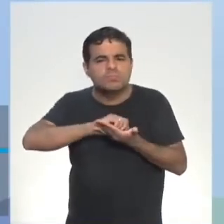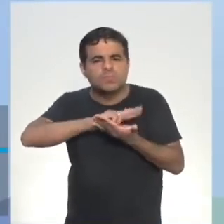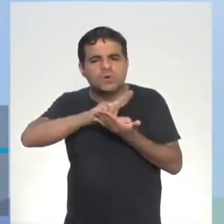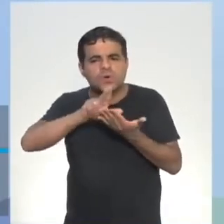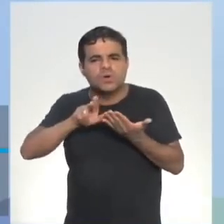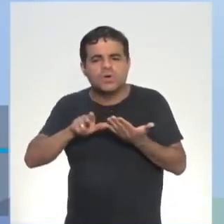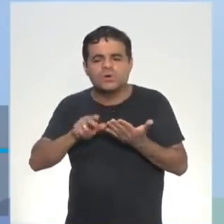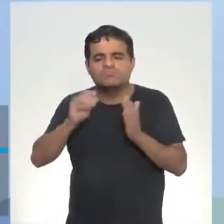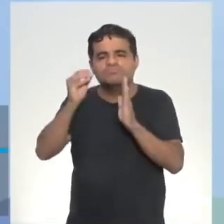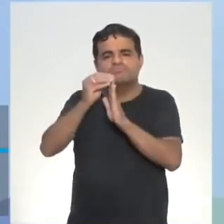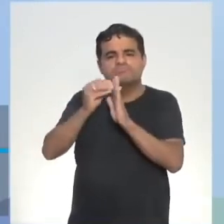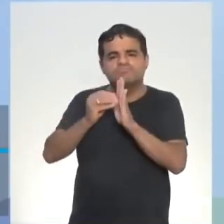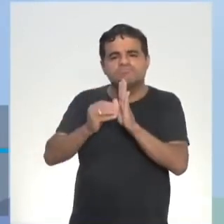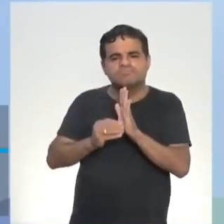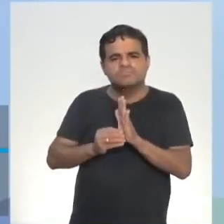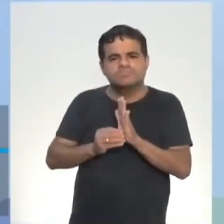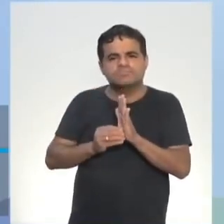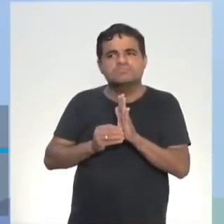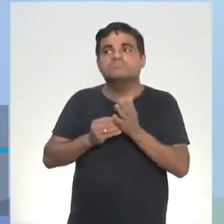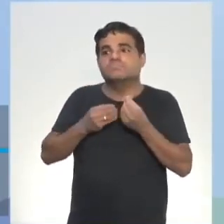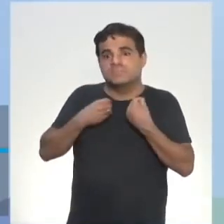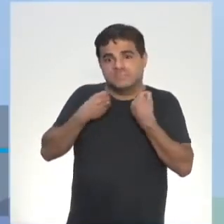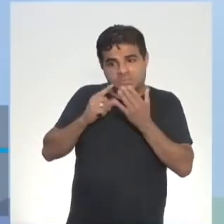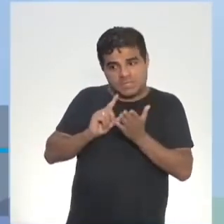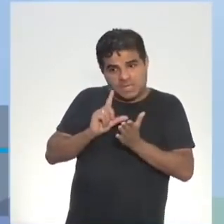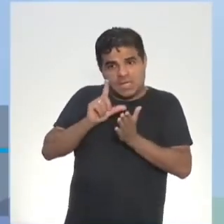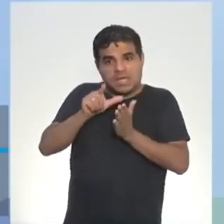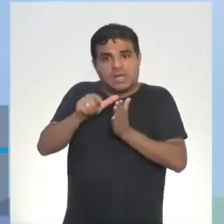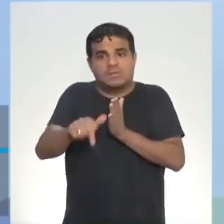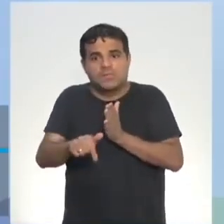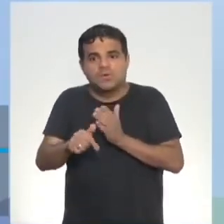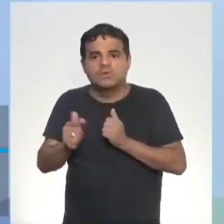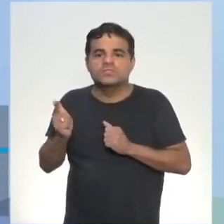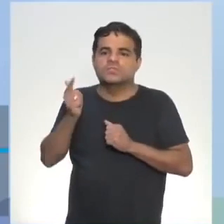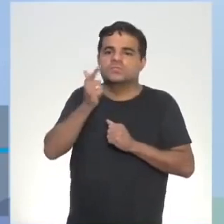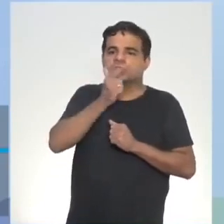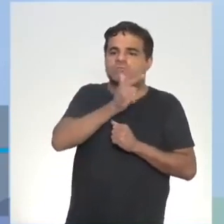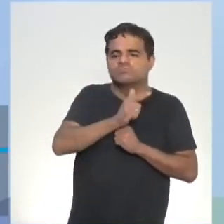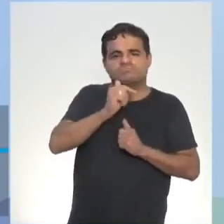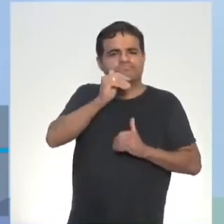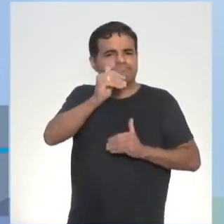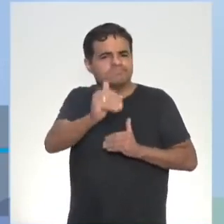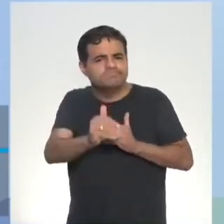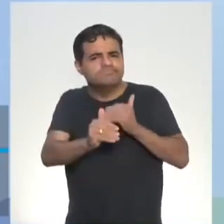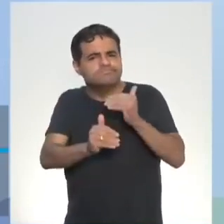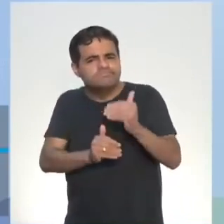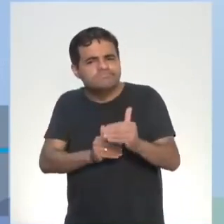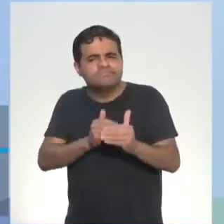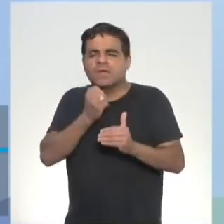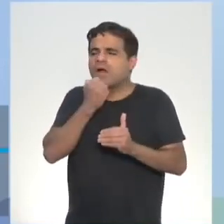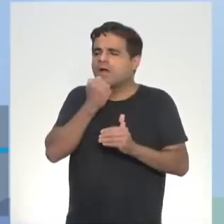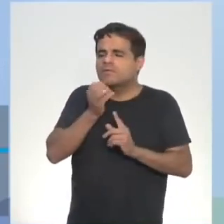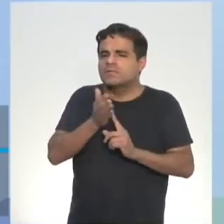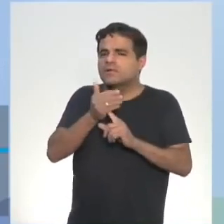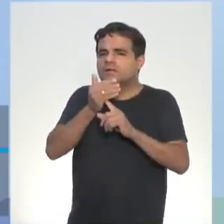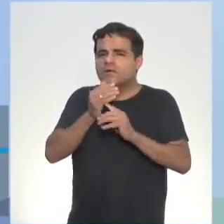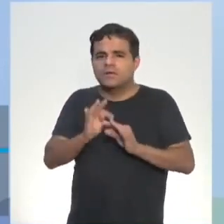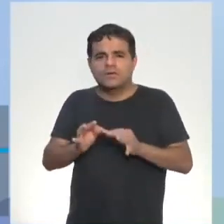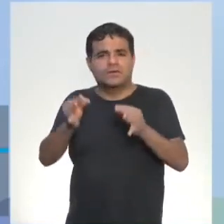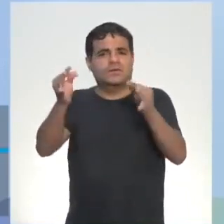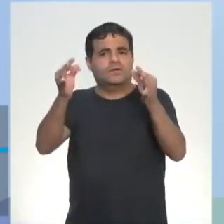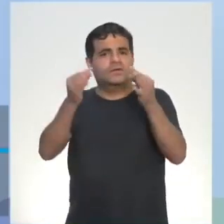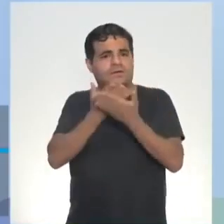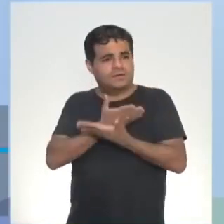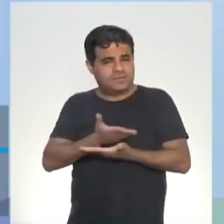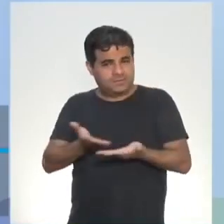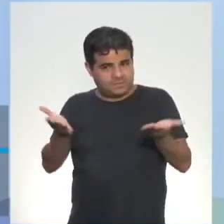caracteres, fatores, né, que depois a gente conseguiu, né, com o avanço da ciência e o avanço da tecnologia, a gente